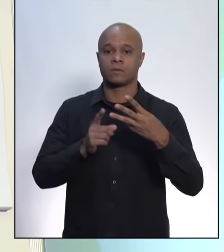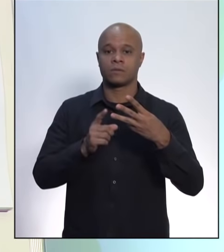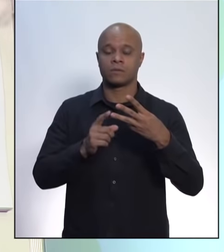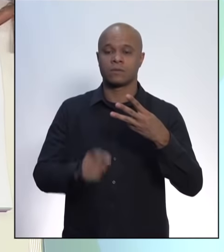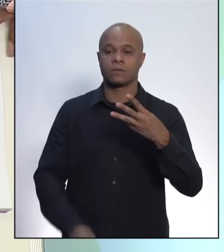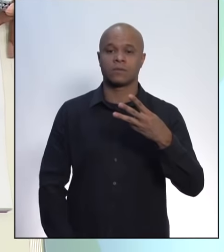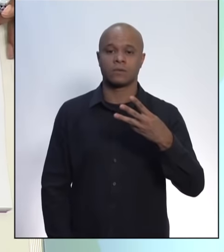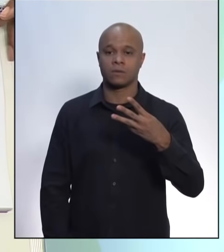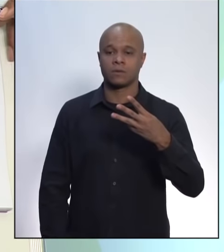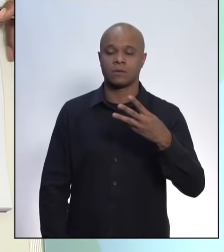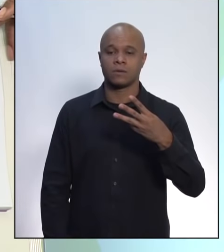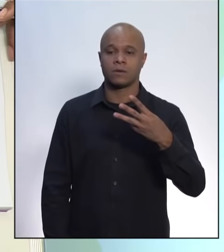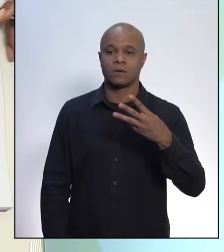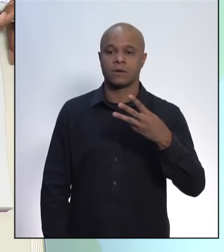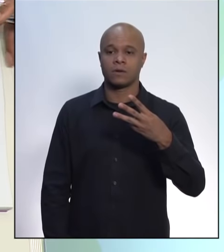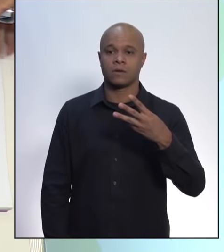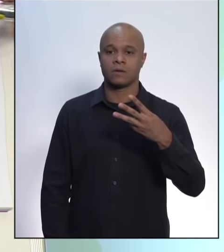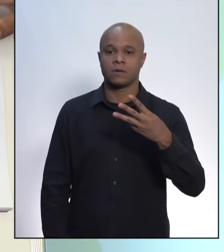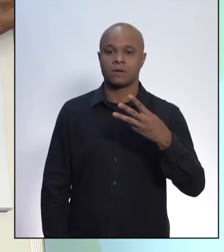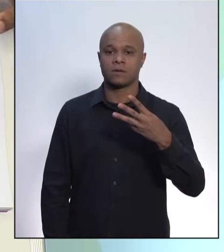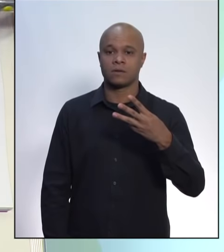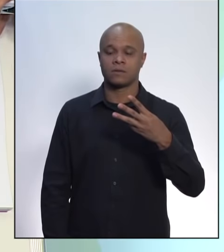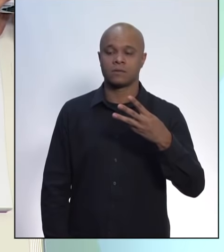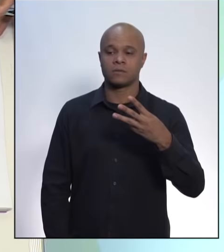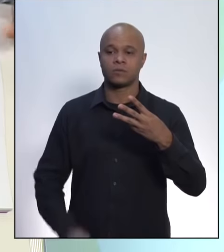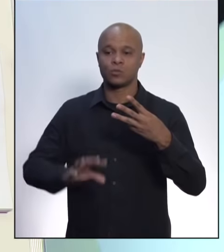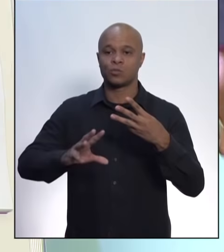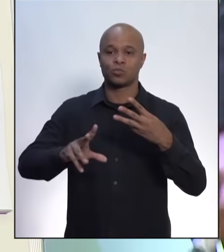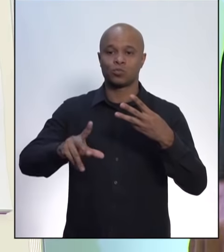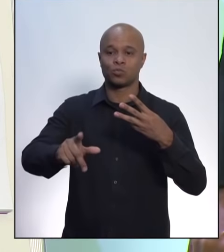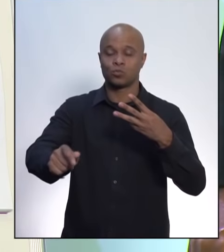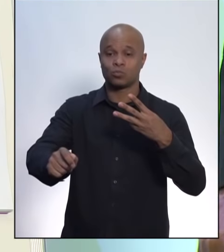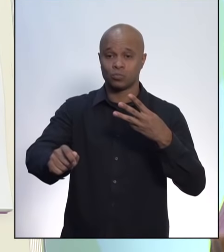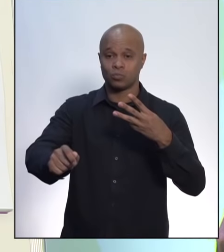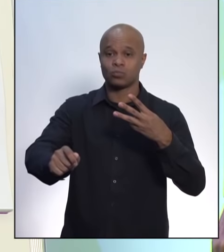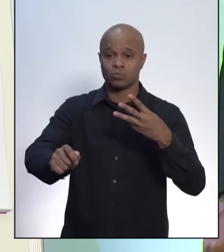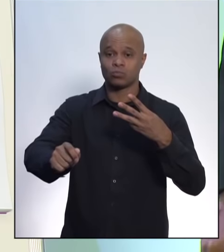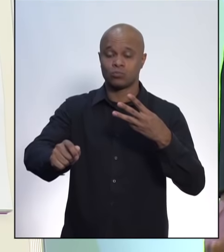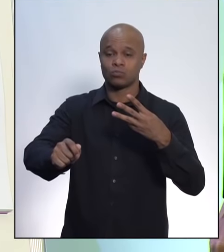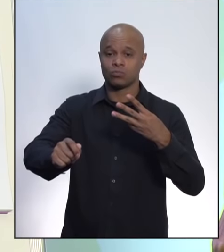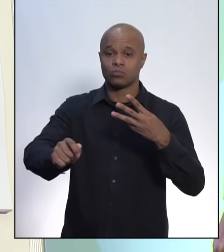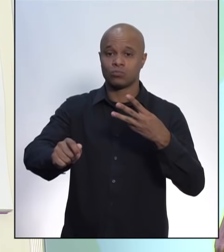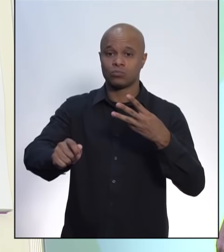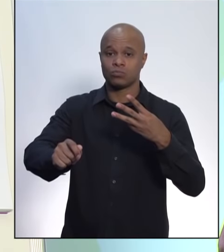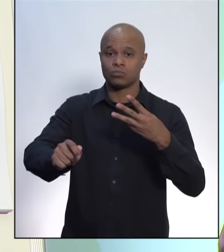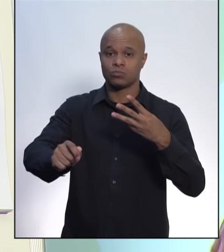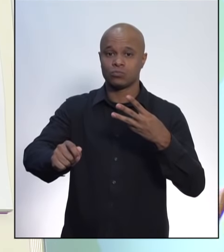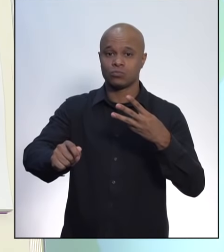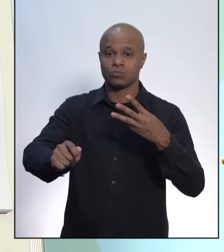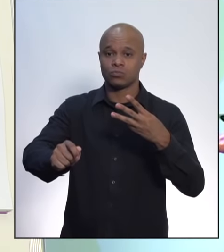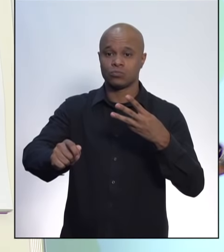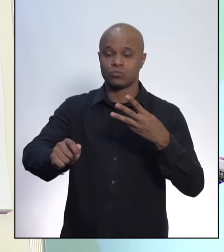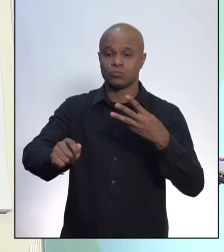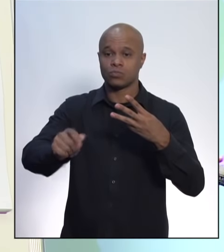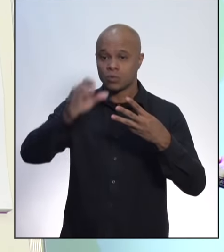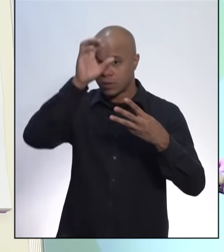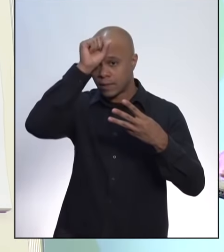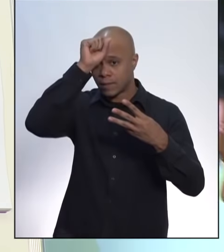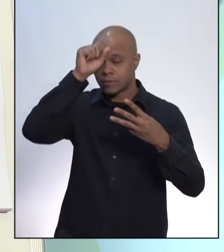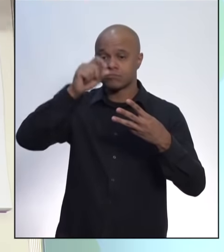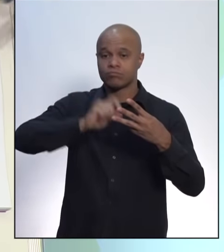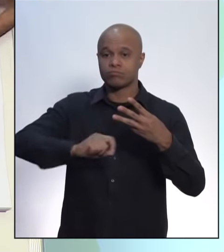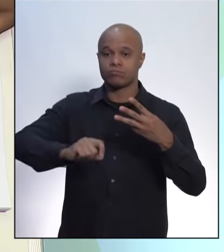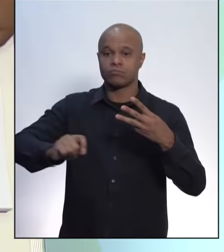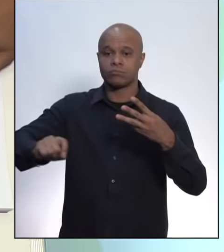saber e na terceira coluna vocês vão escrever o o i i have worked o que eu